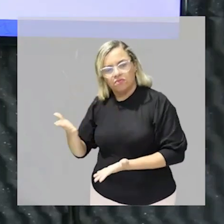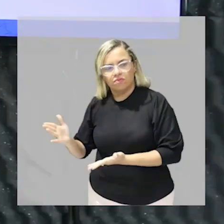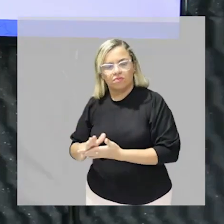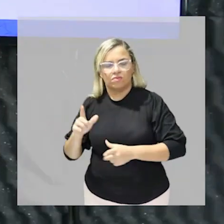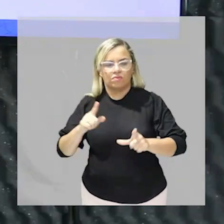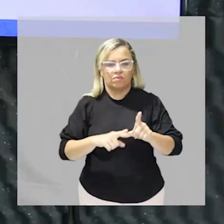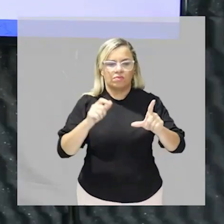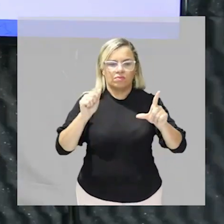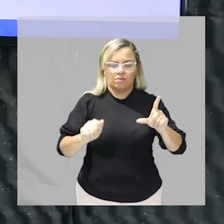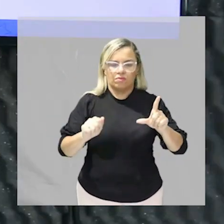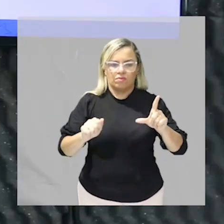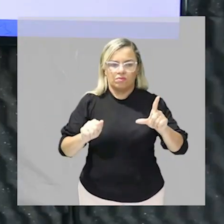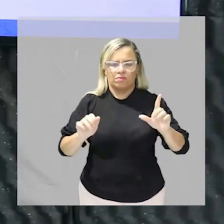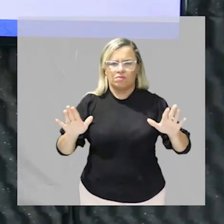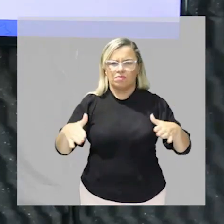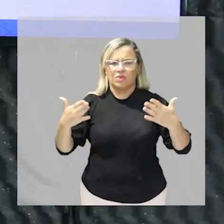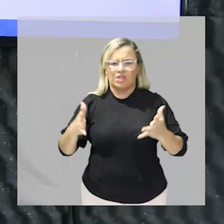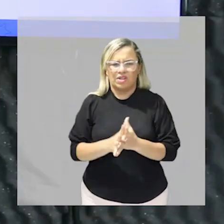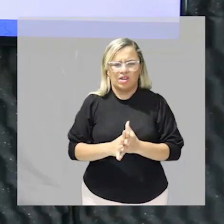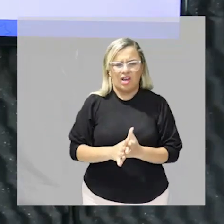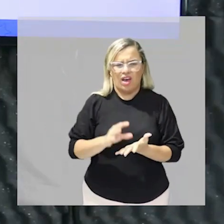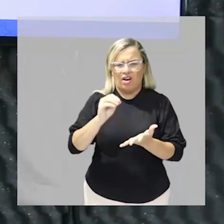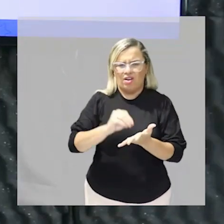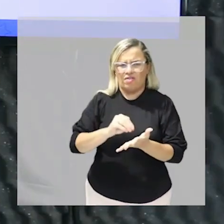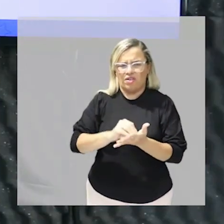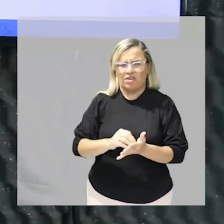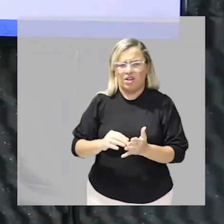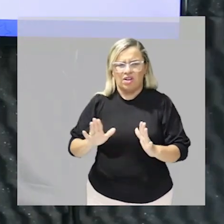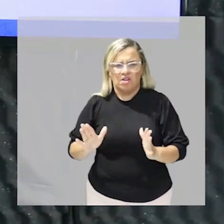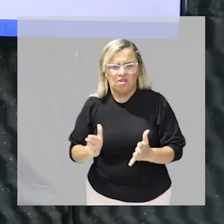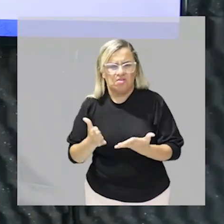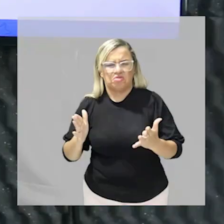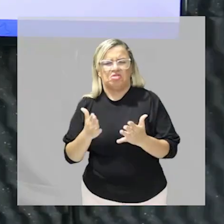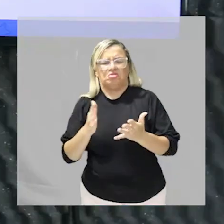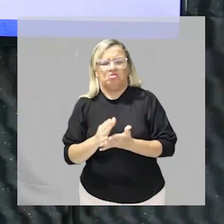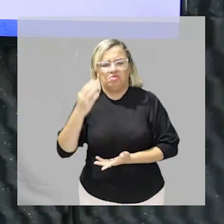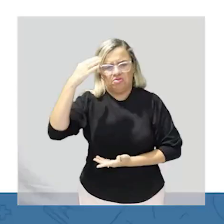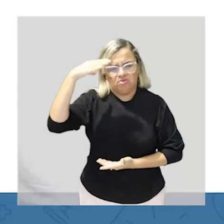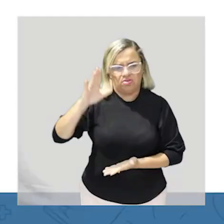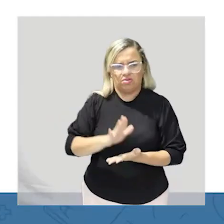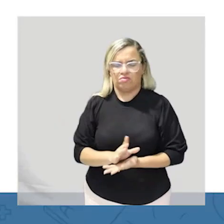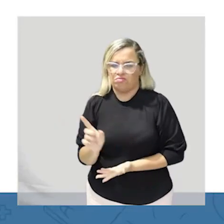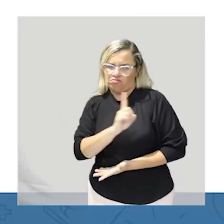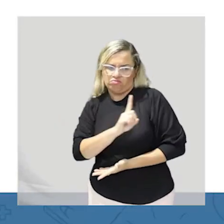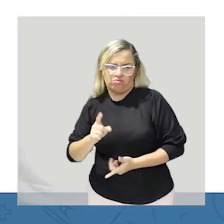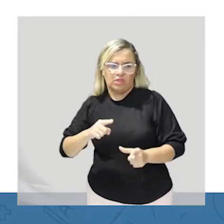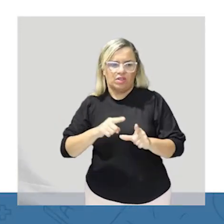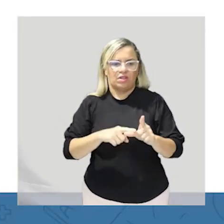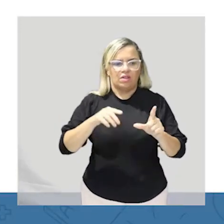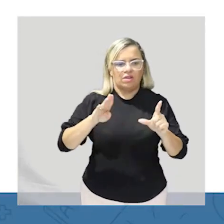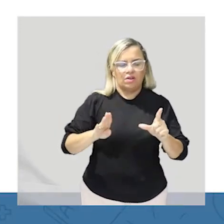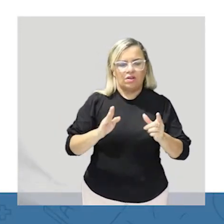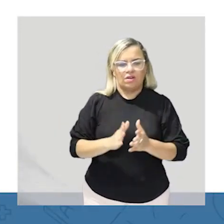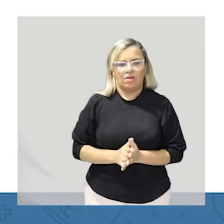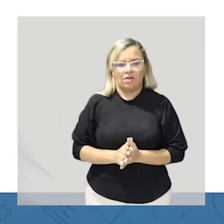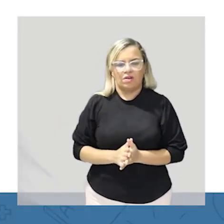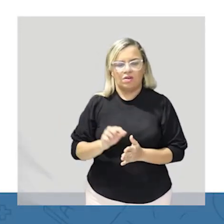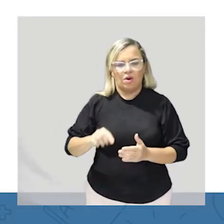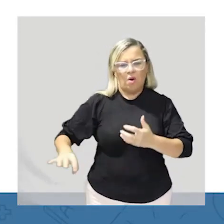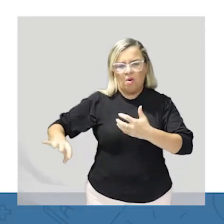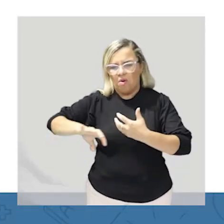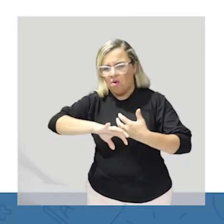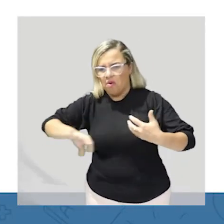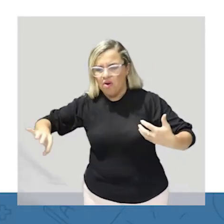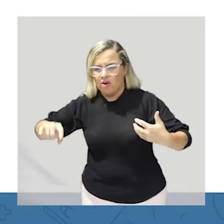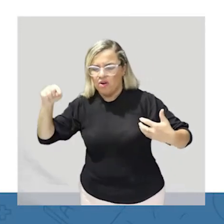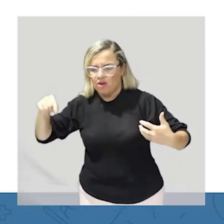escassez de incentivo cultural? O texto te fala isso? Não falou, né? Então, pula. É o rompimento dos vínculos locais? O texto te diz isso, galera.